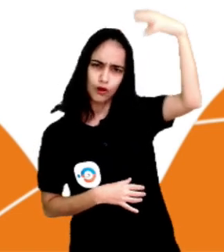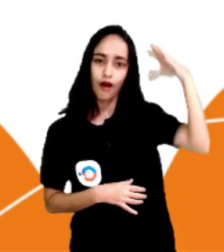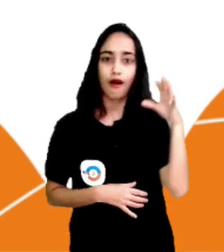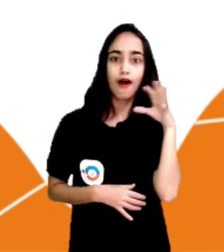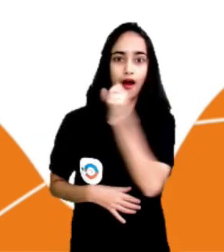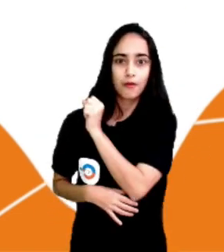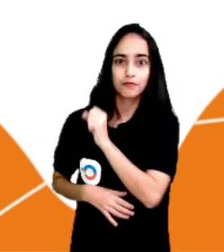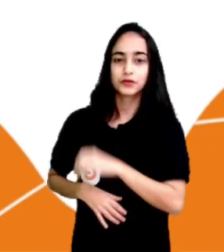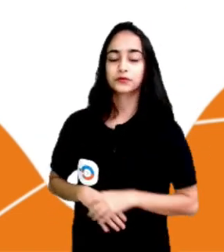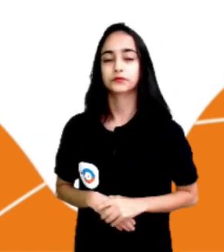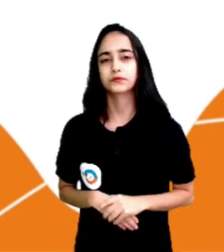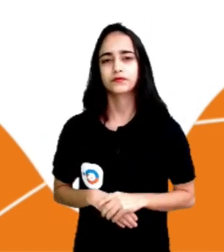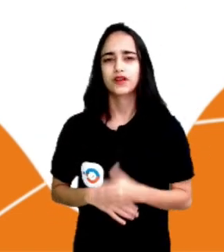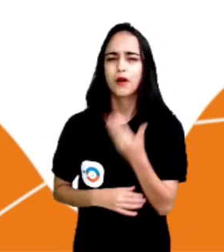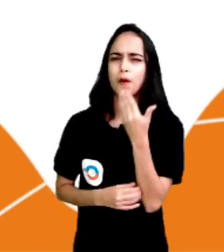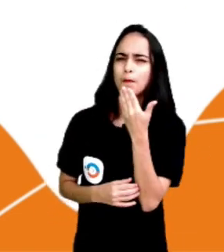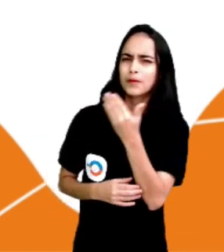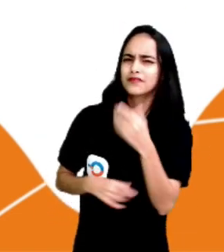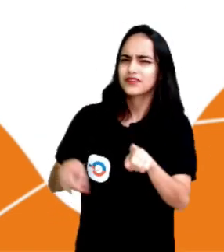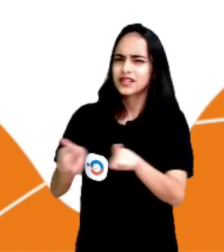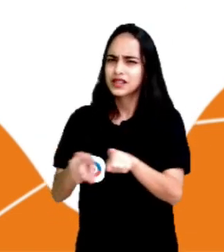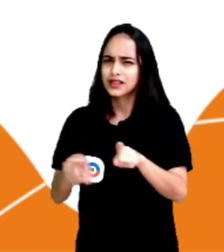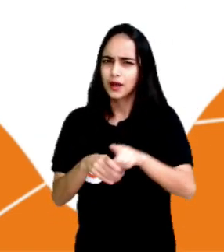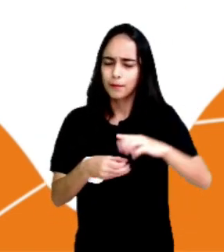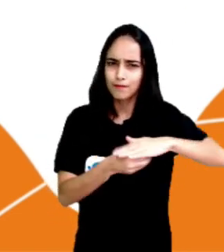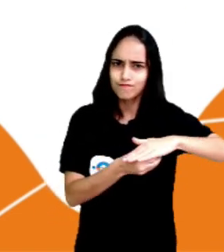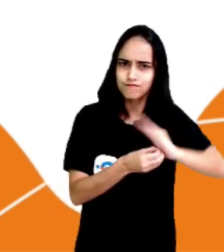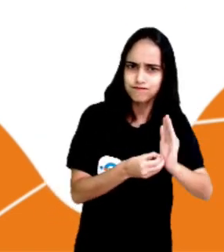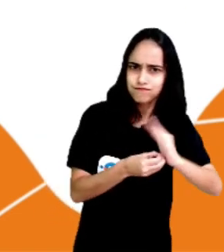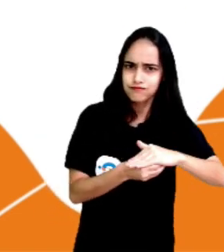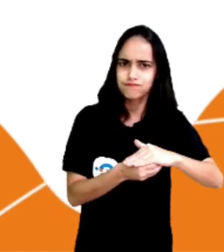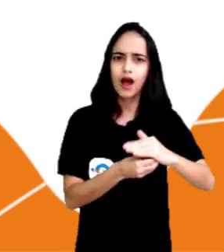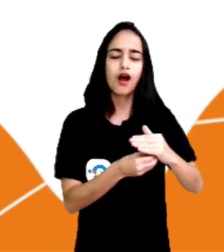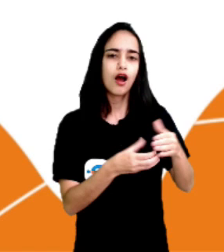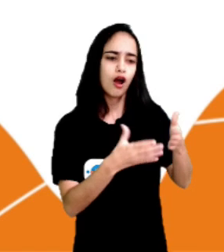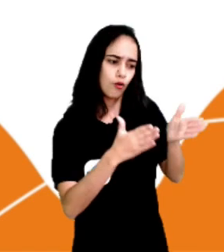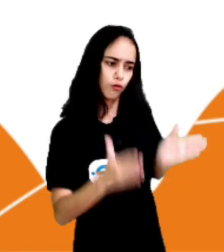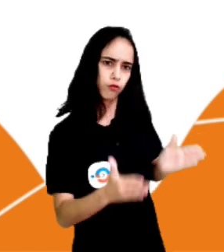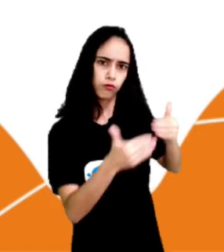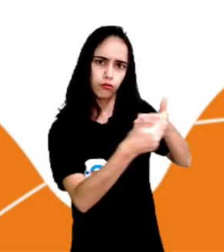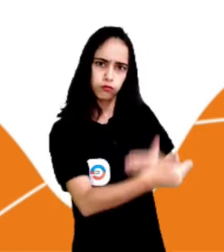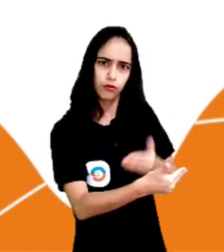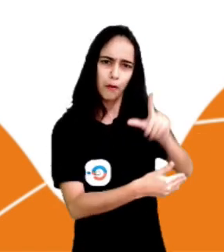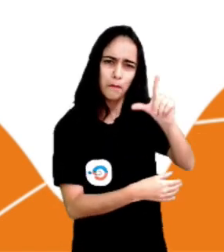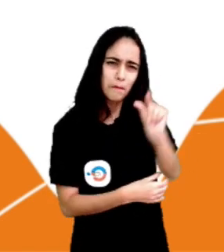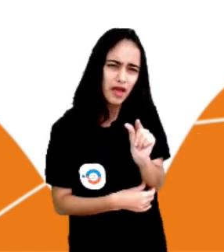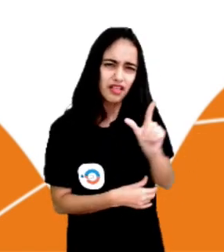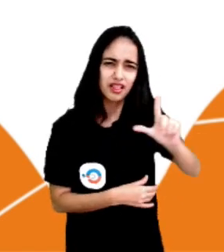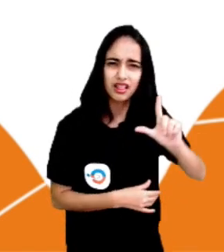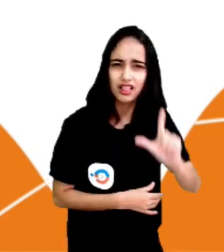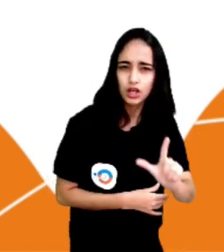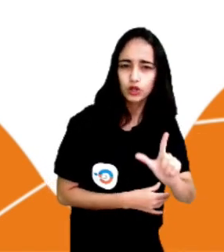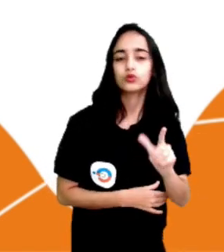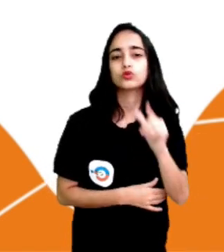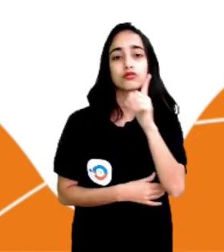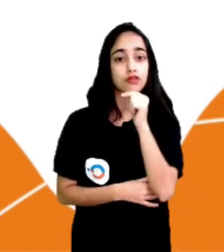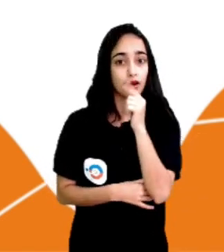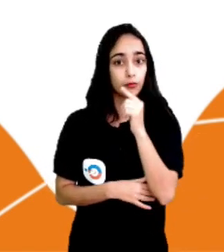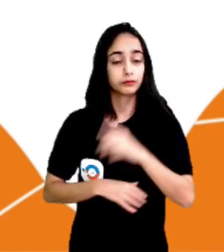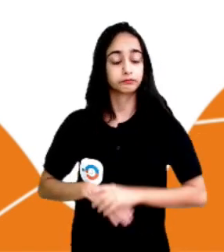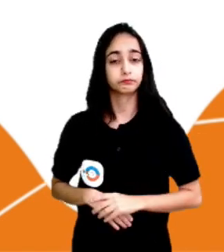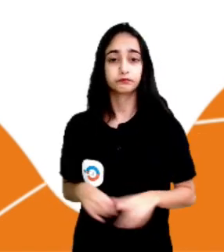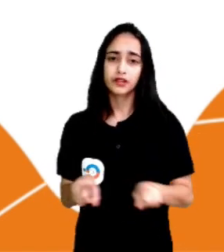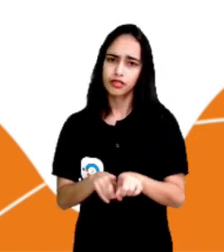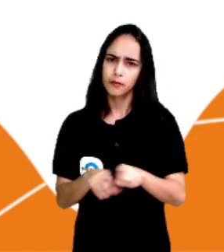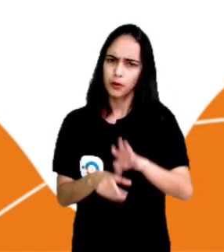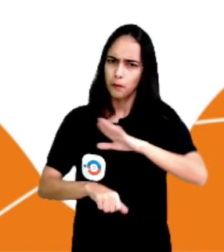torneiras preferi uma descarga Econômica que consume litros a menos a cada uso ao comprar uma lavadora de louça ou de